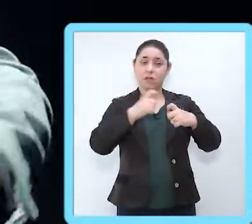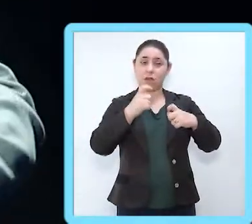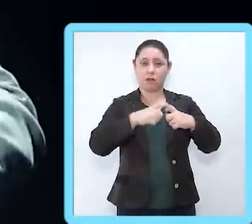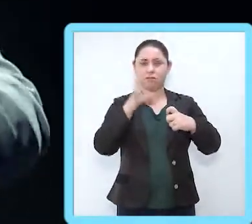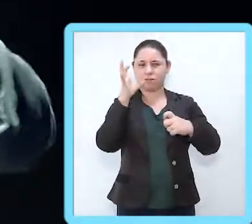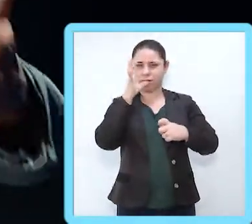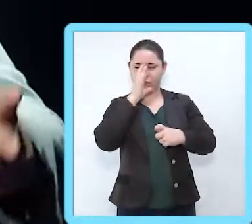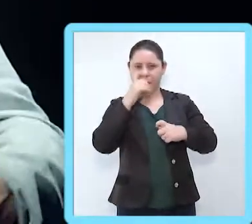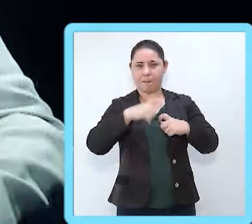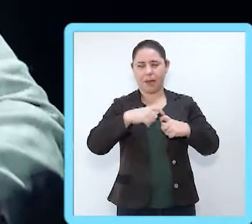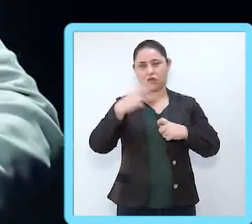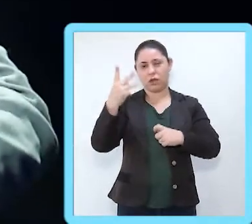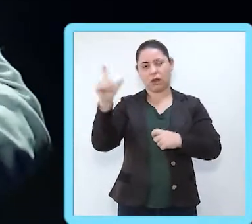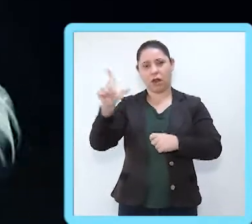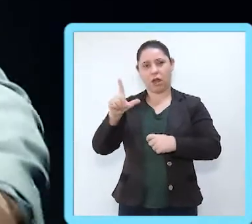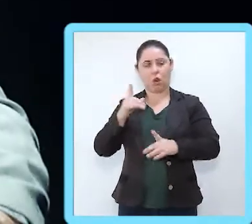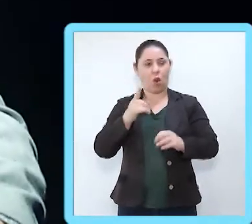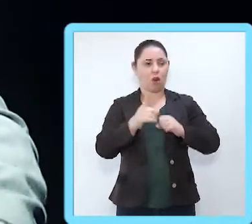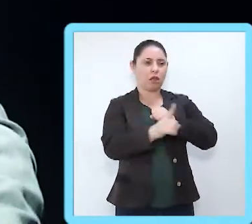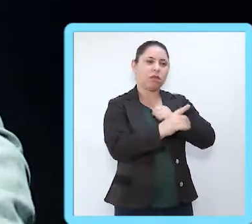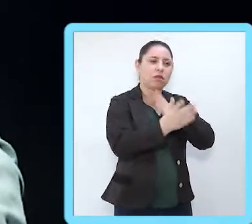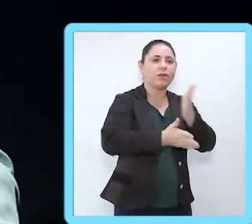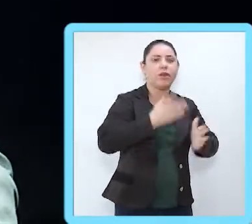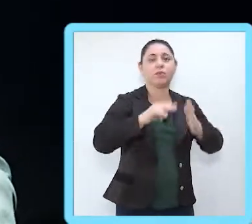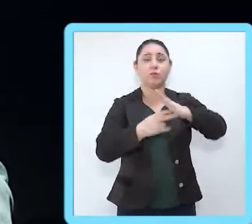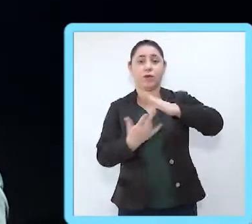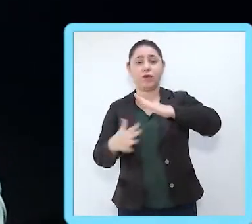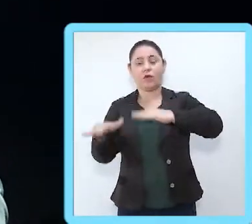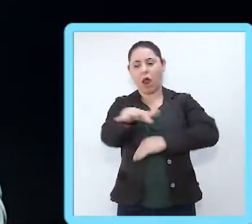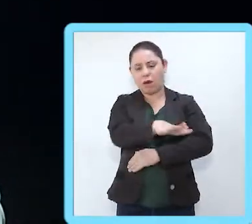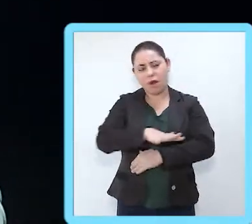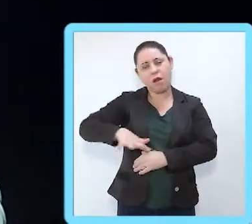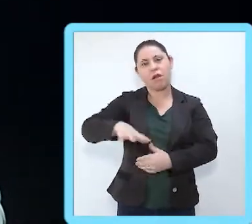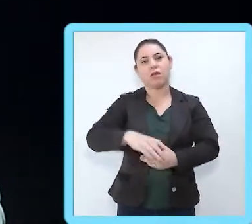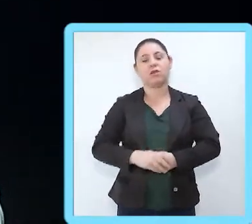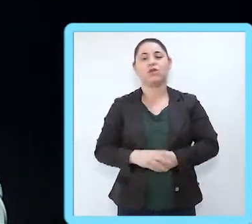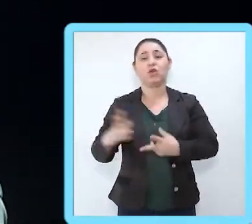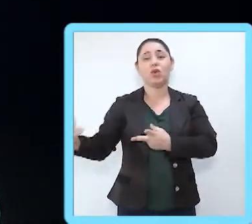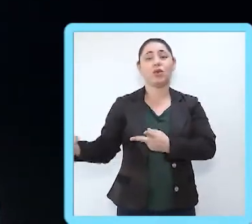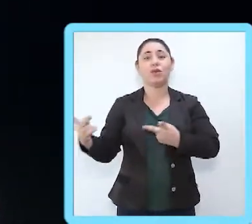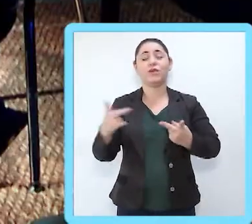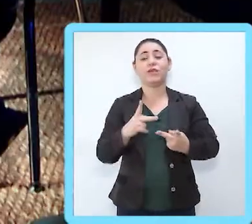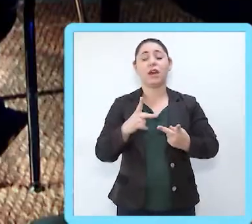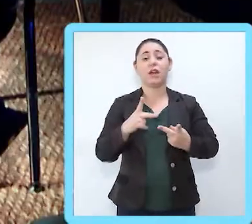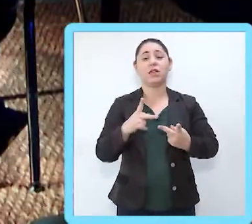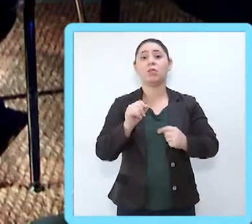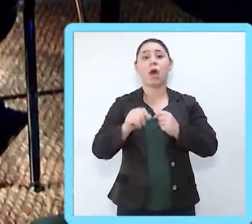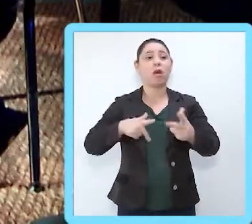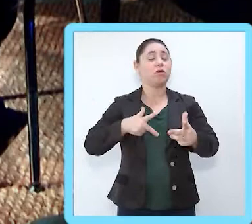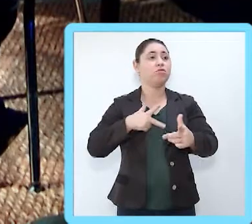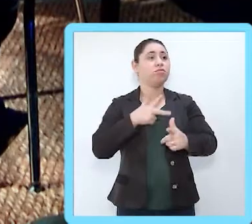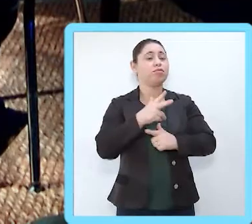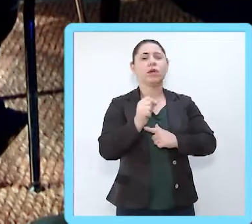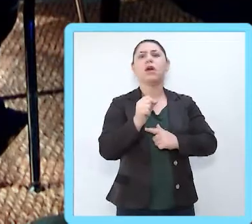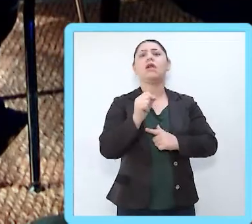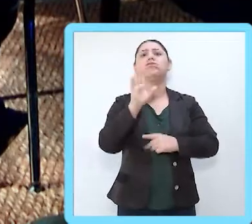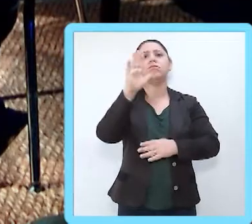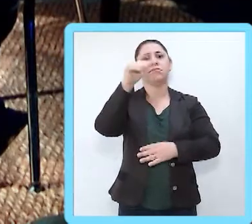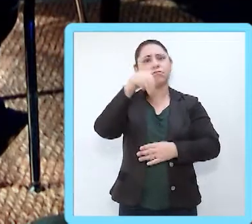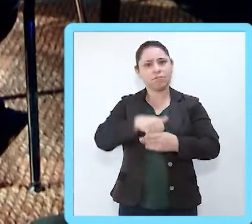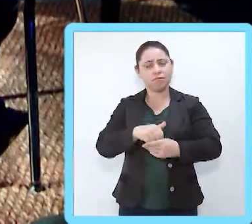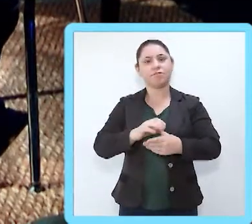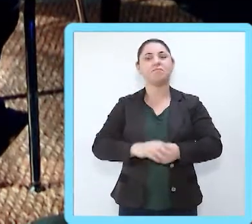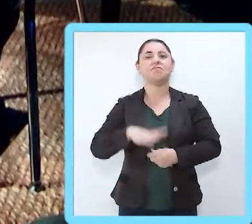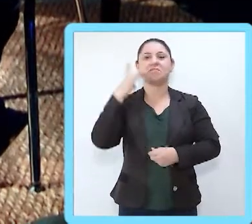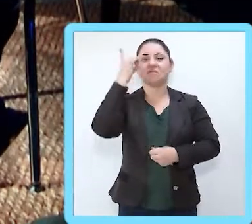da Interlagoa, atendendo imposto, atendendo em Silvíria, toda a região, é convidado para disputar a eleição e ganha. Beleza. Você elegeu deputado